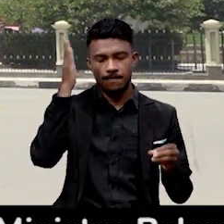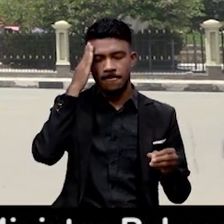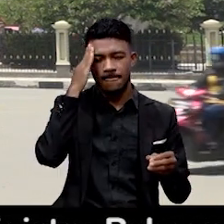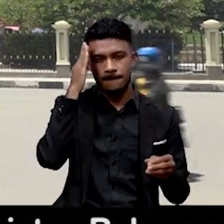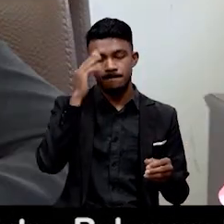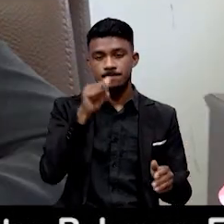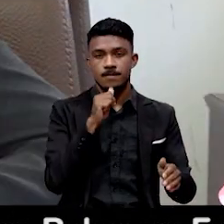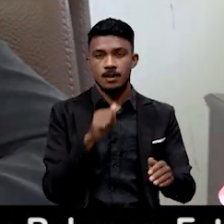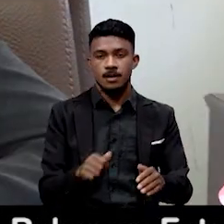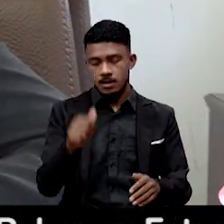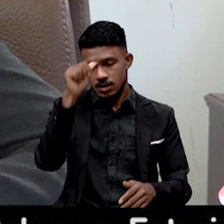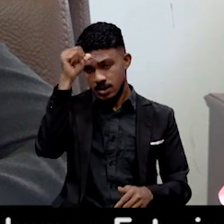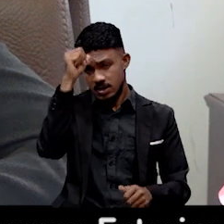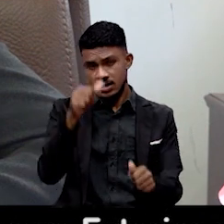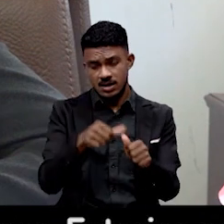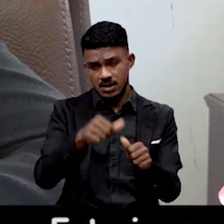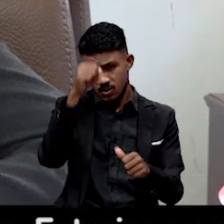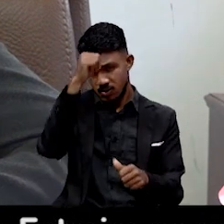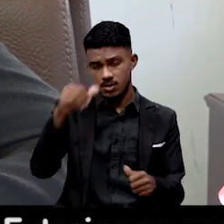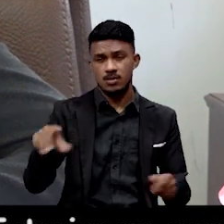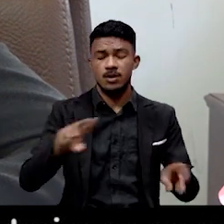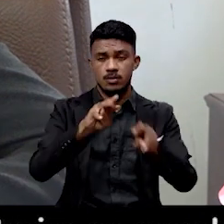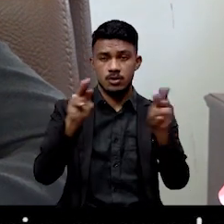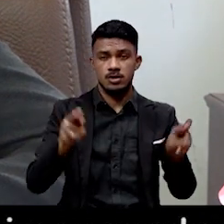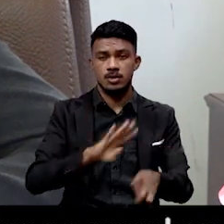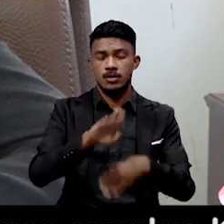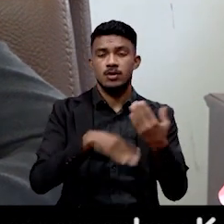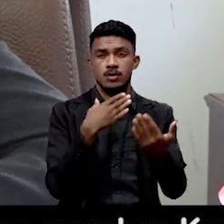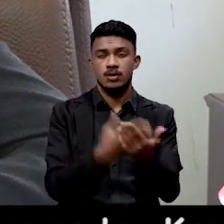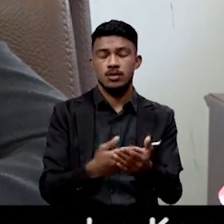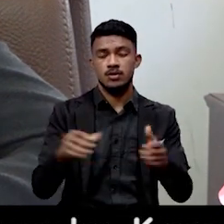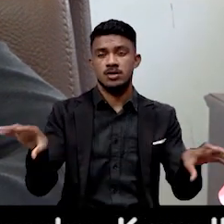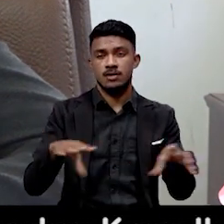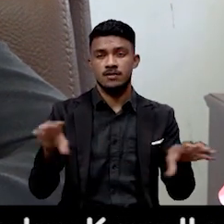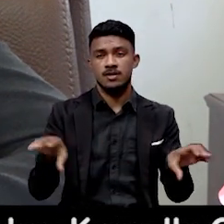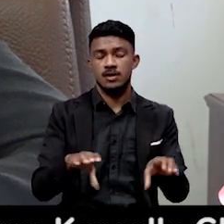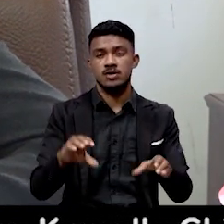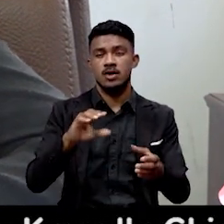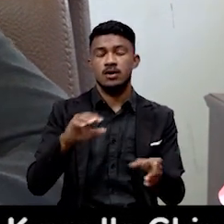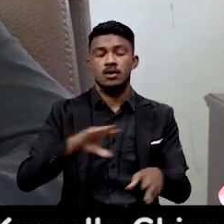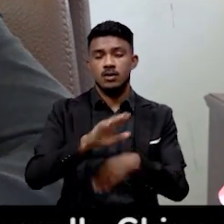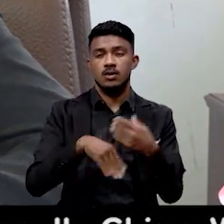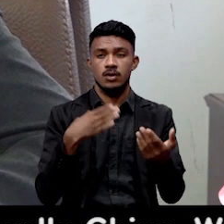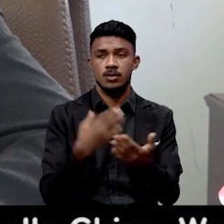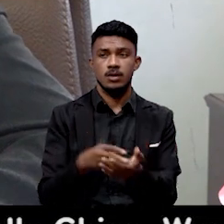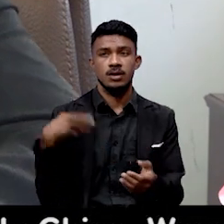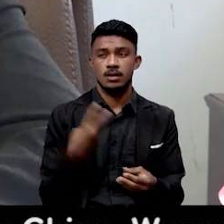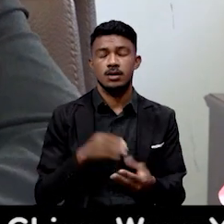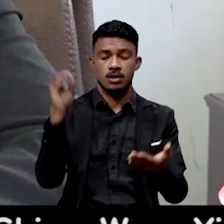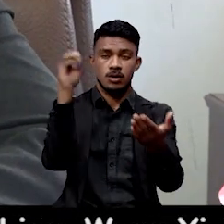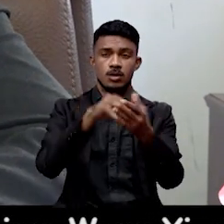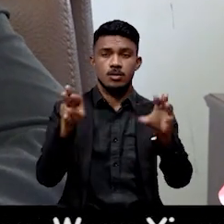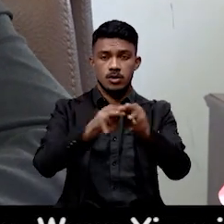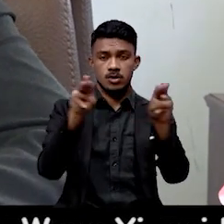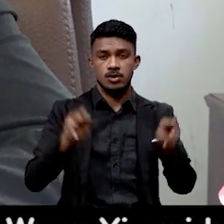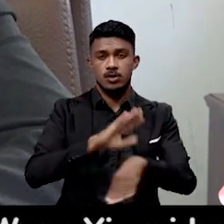lei da delegação de poderes para o município Roto. Serviços centrais e de se for tomar Roto para o município para a